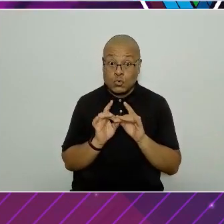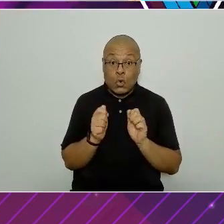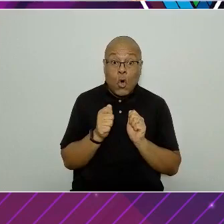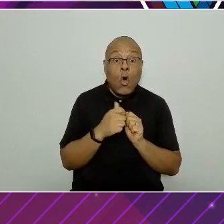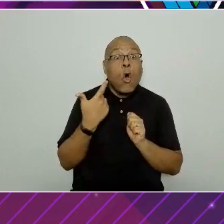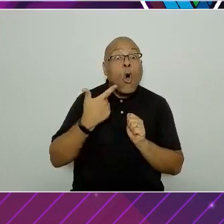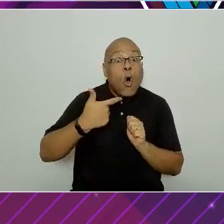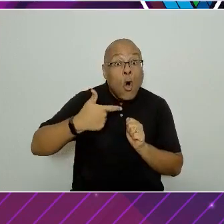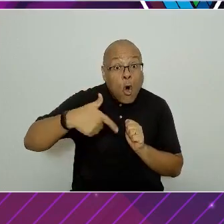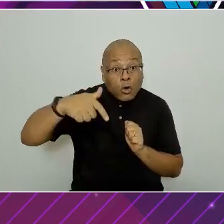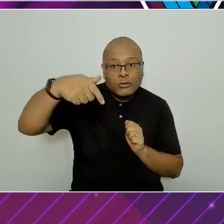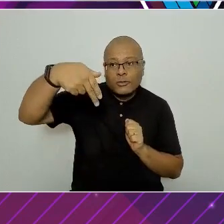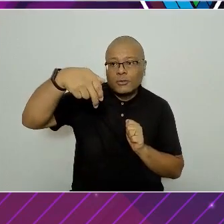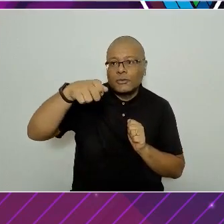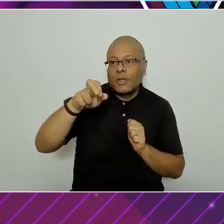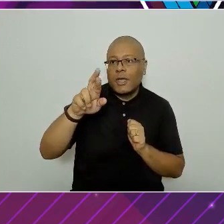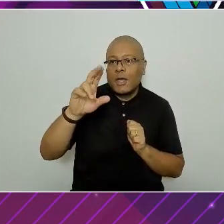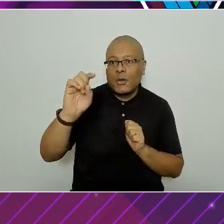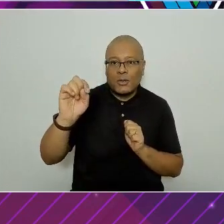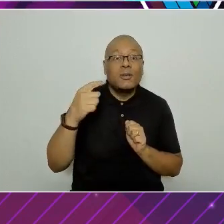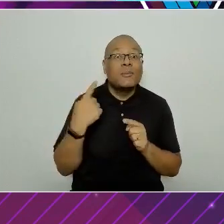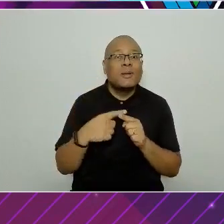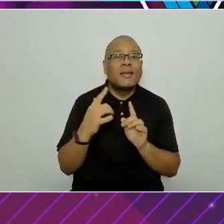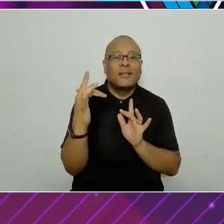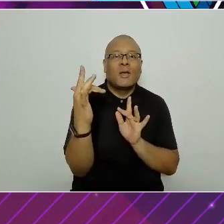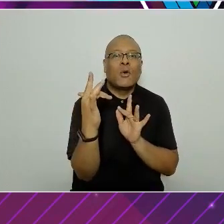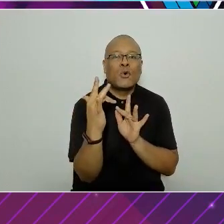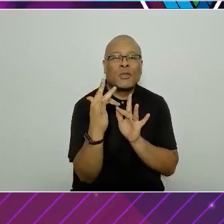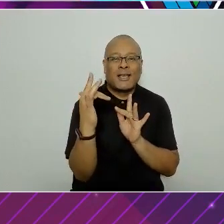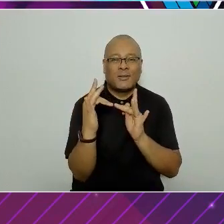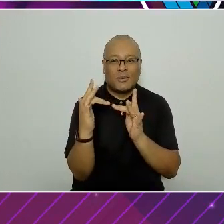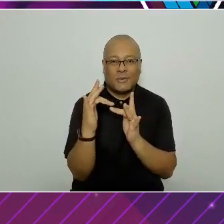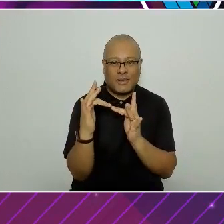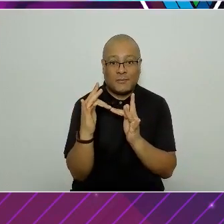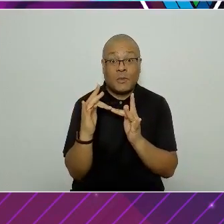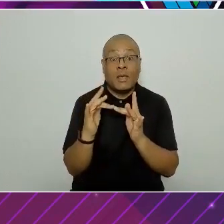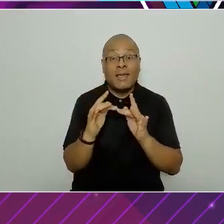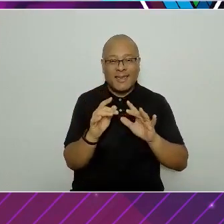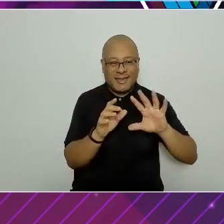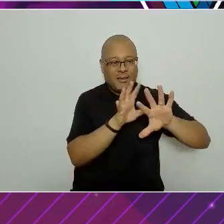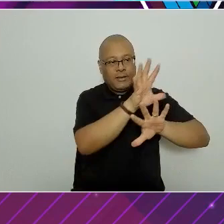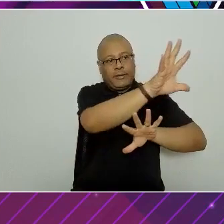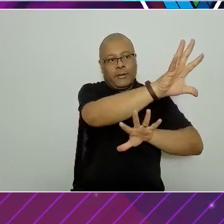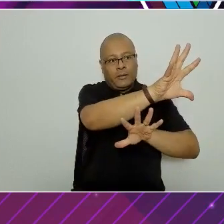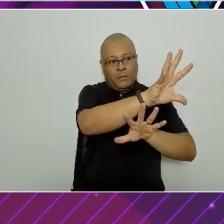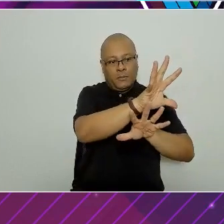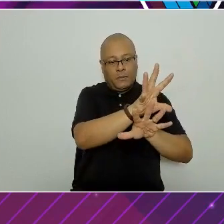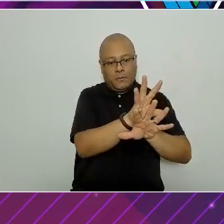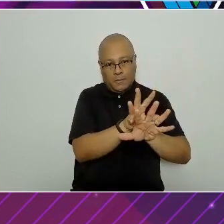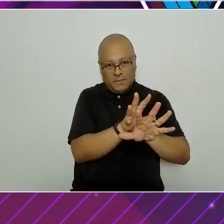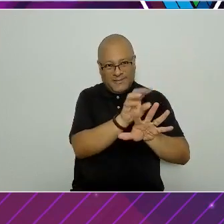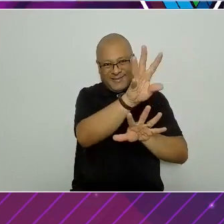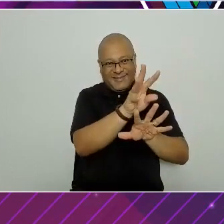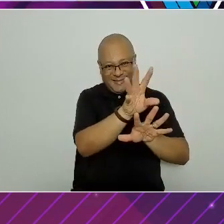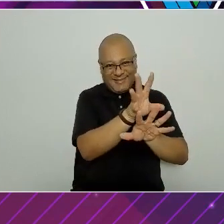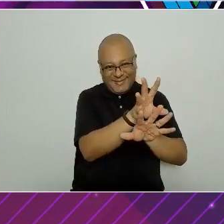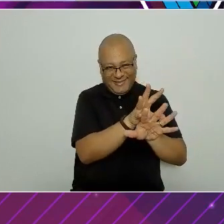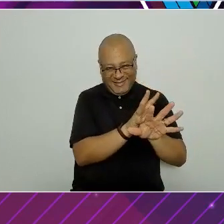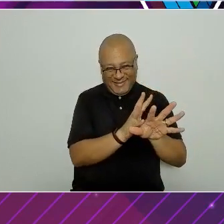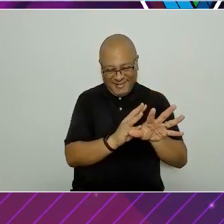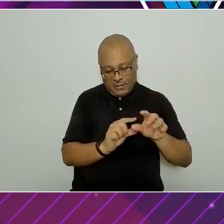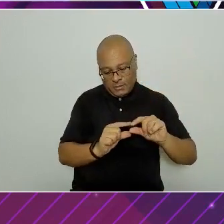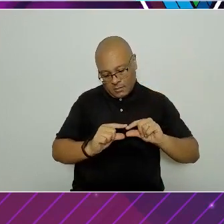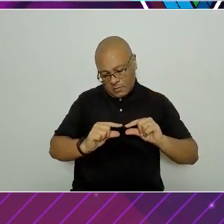que nós também temos numa rede neural artificial. E lá no finalzinho desse neurônio, dessa estrutura, nós temos o terminal do